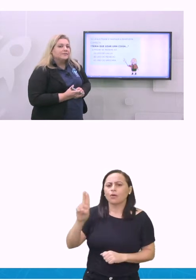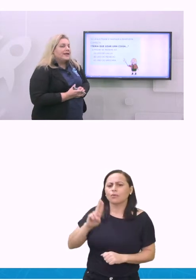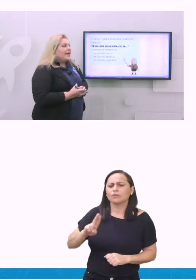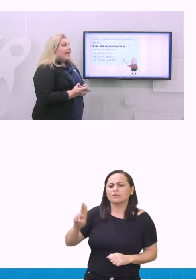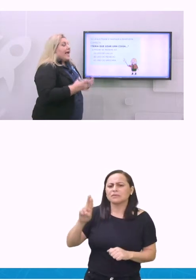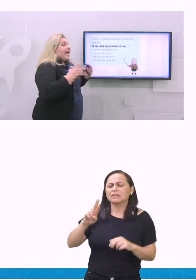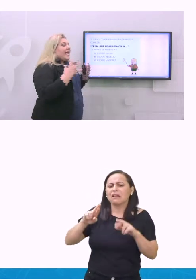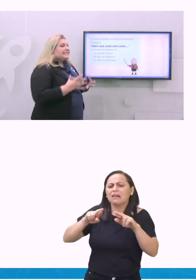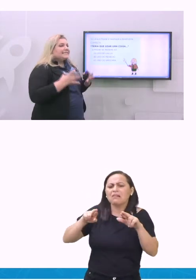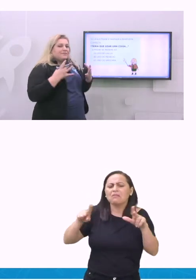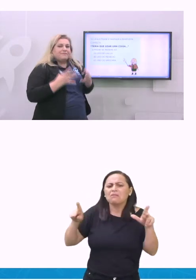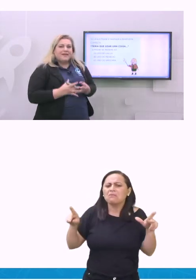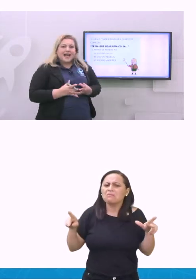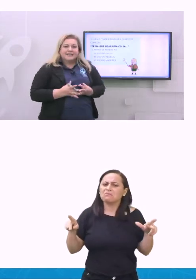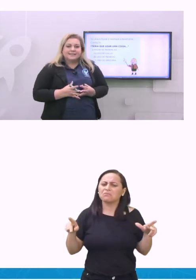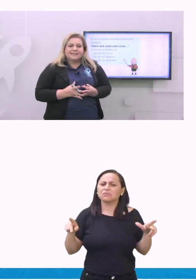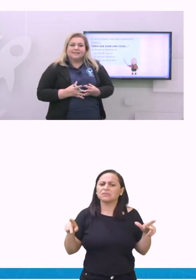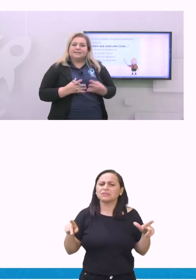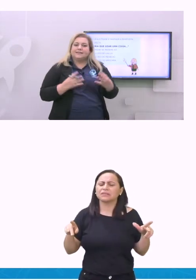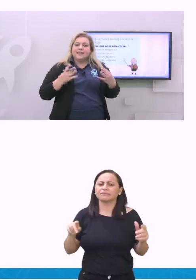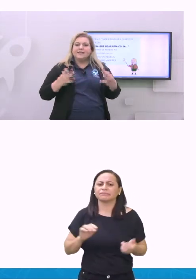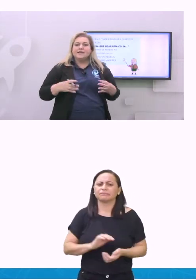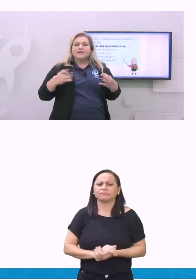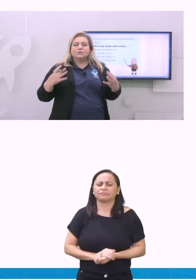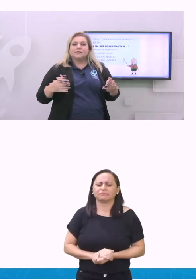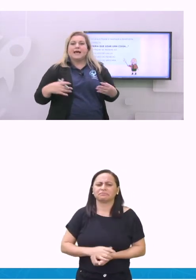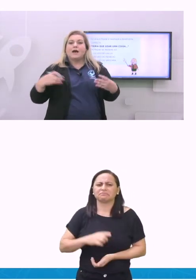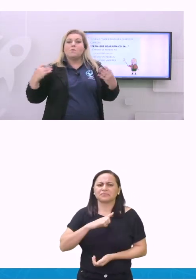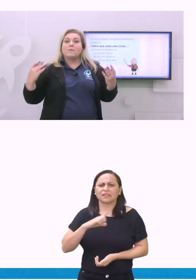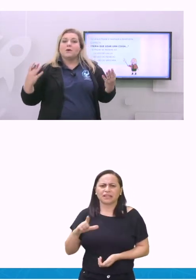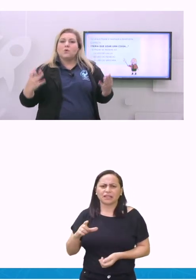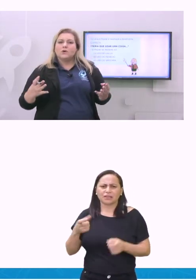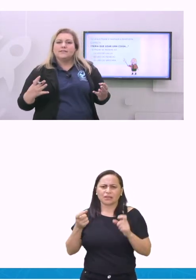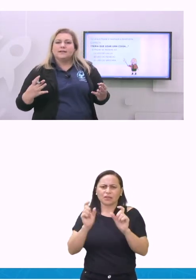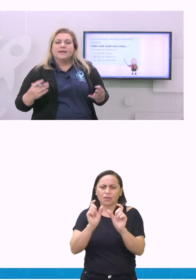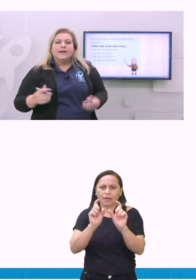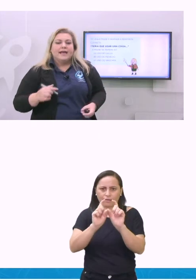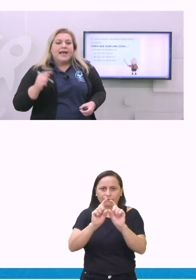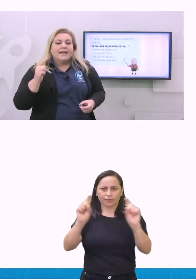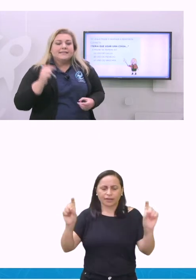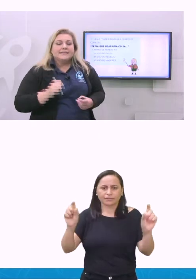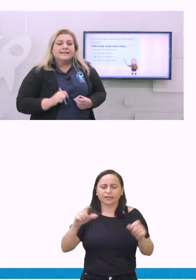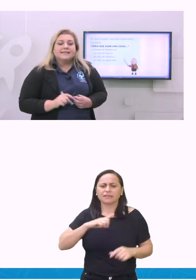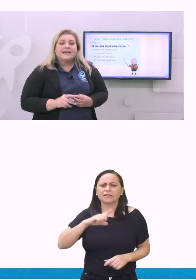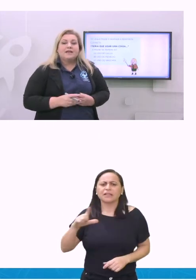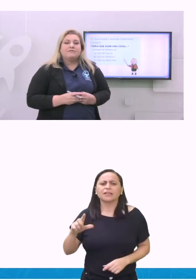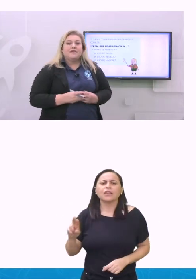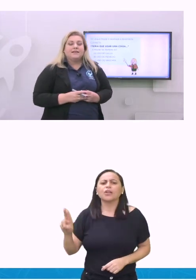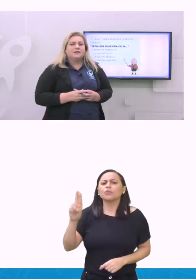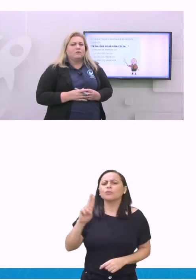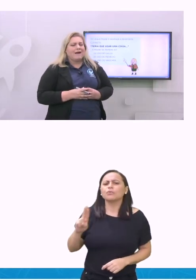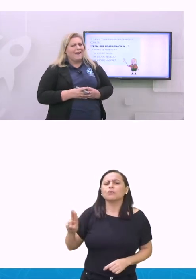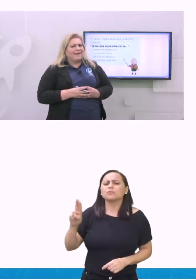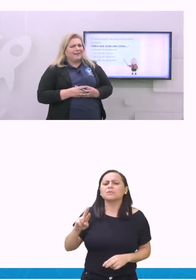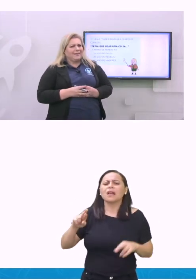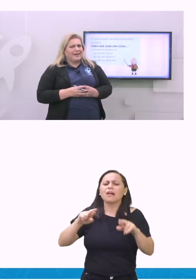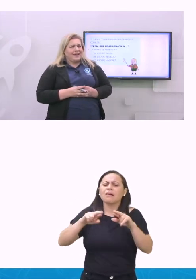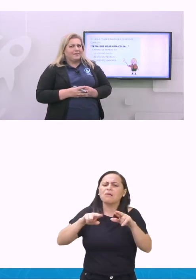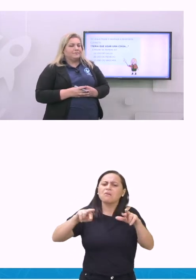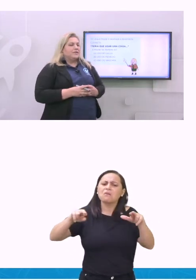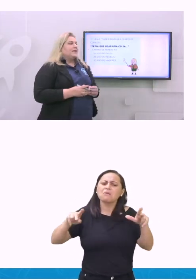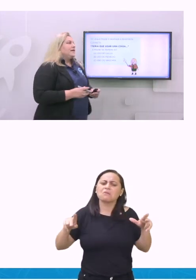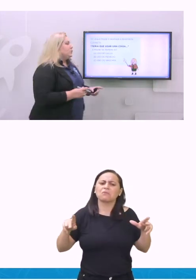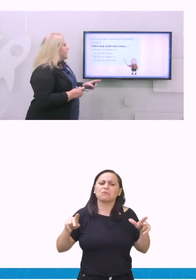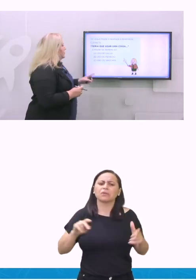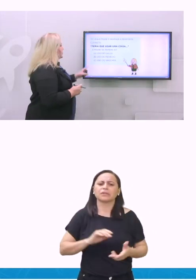coisa. Essa frase, teria que usar uma coisa, ela está se referindo a